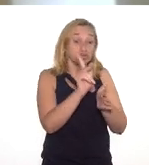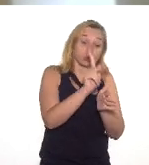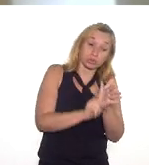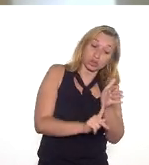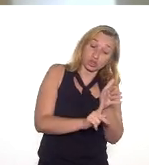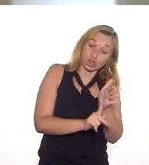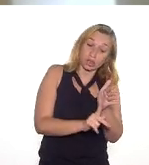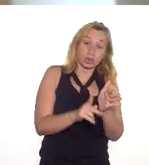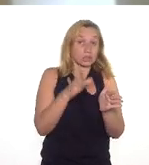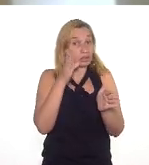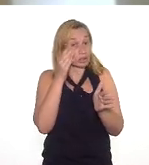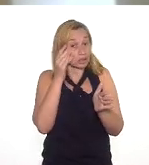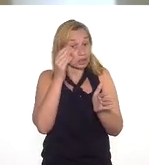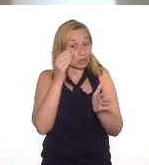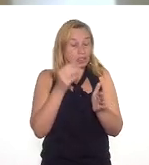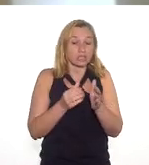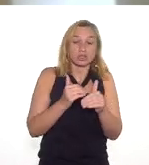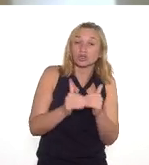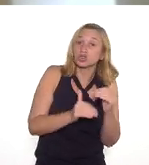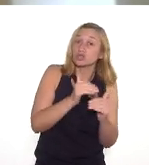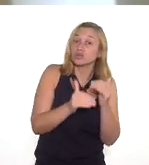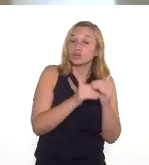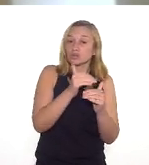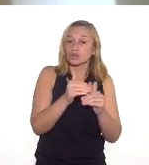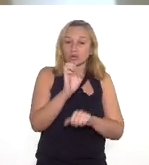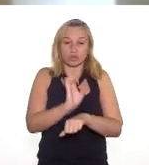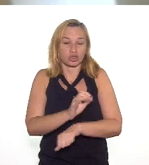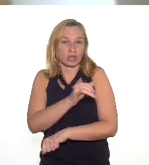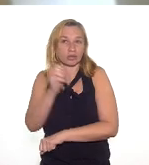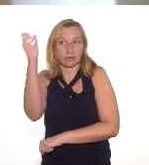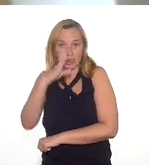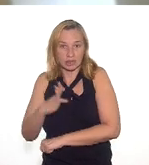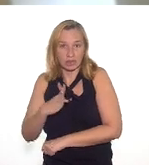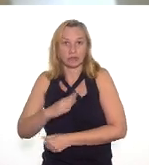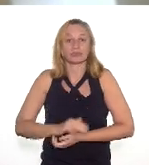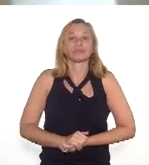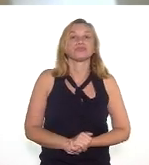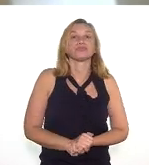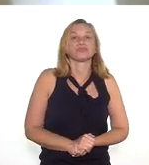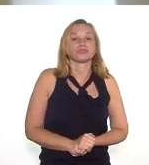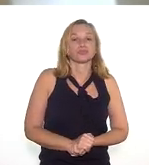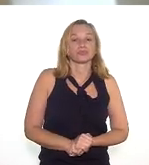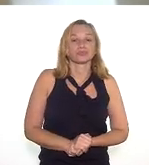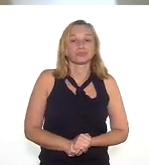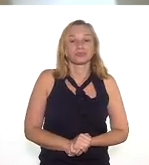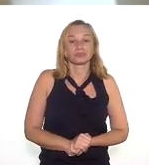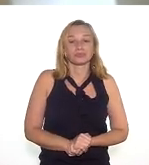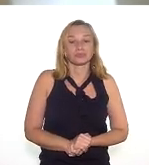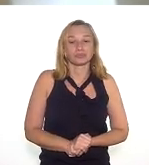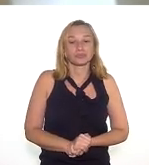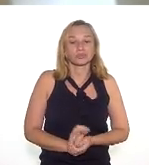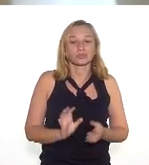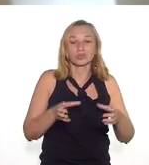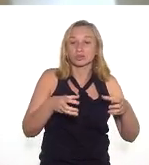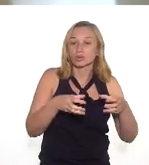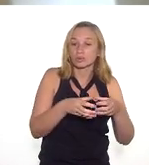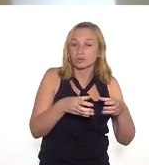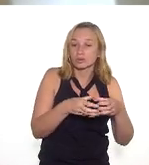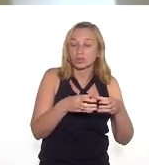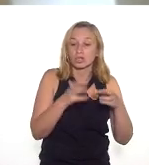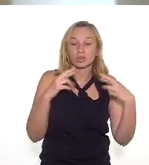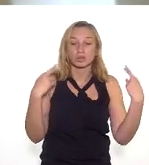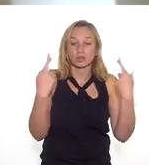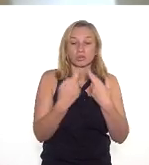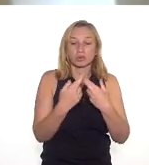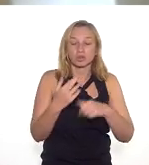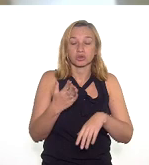interesse de desenvolvimento do Estado brasileiro. Essa comissão se reuniu, no